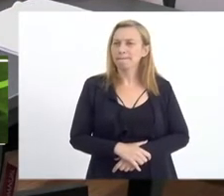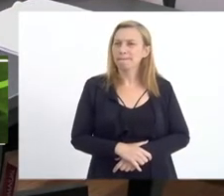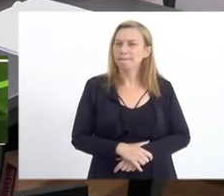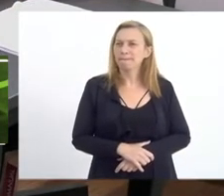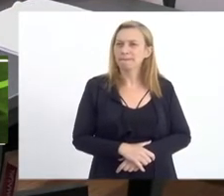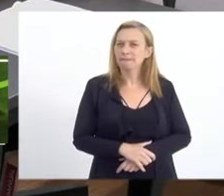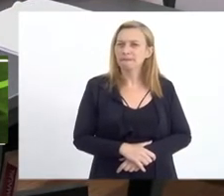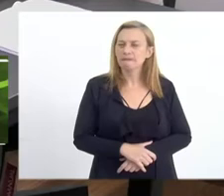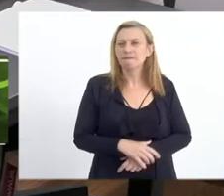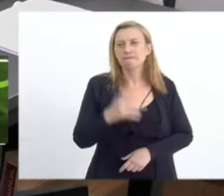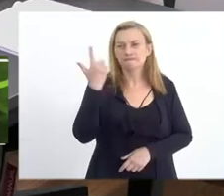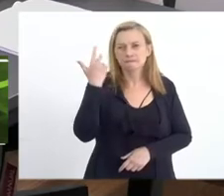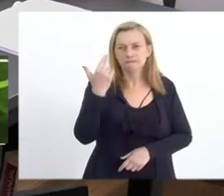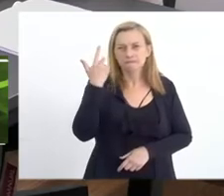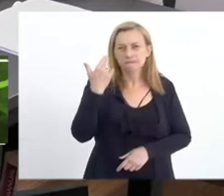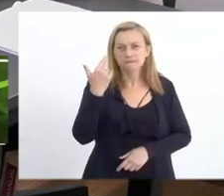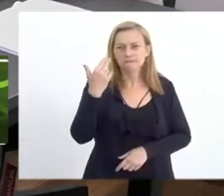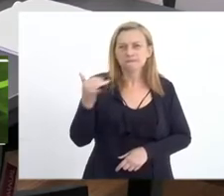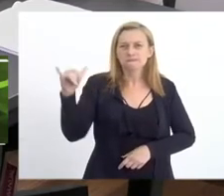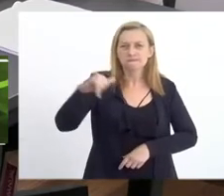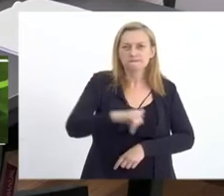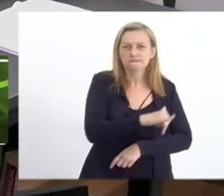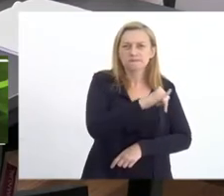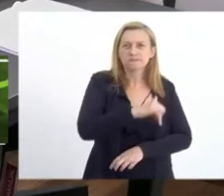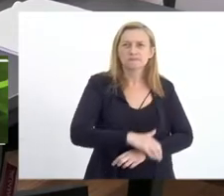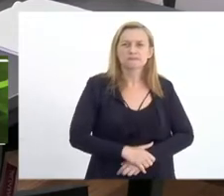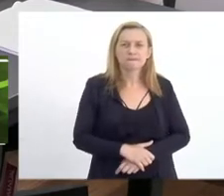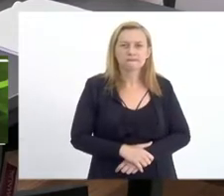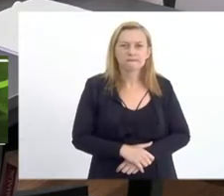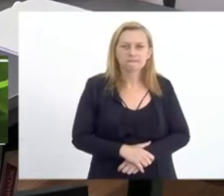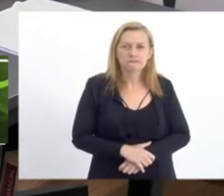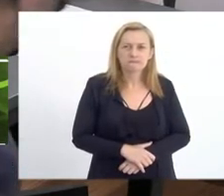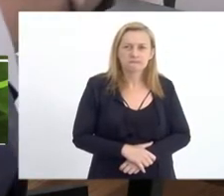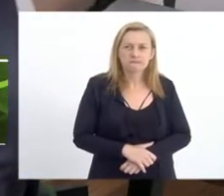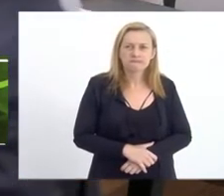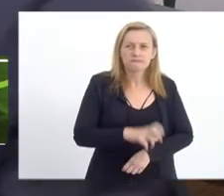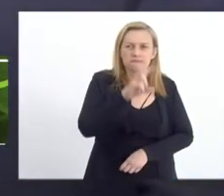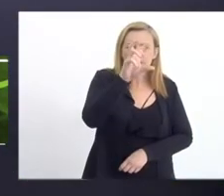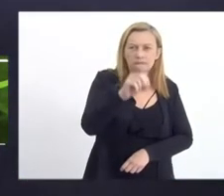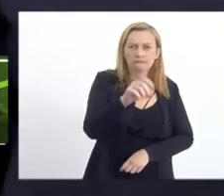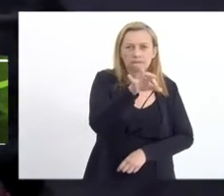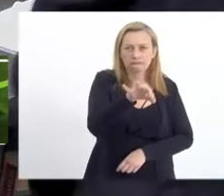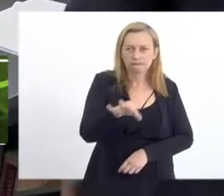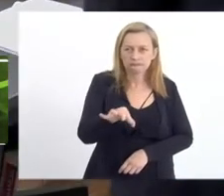Tá? Normalmente, esse voo aqui sai com a lotação aqui de 50%.